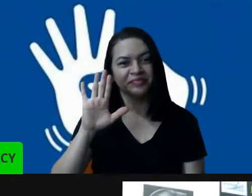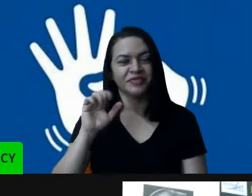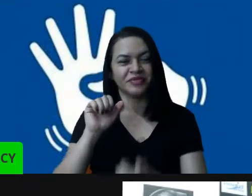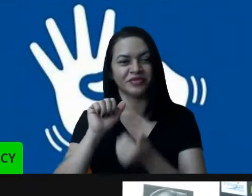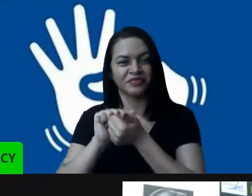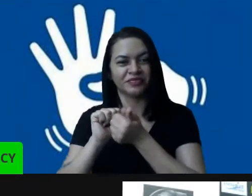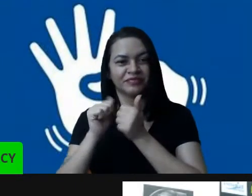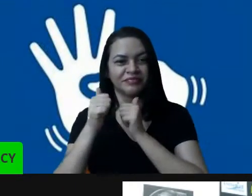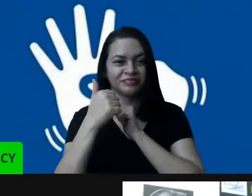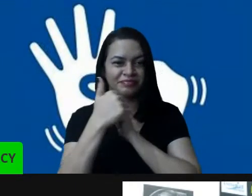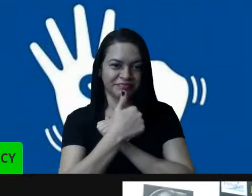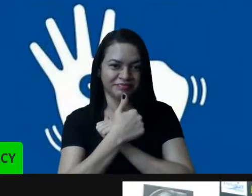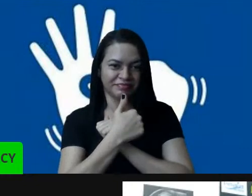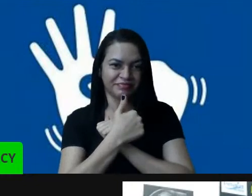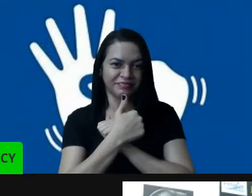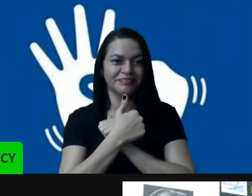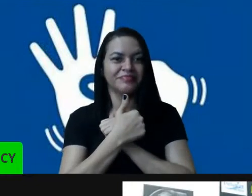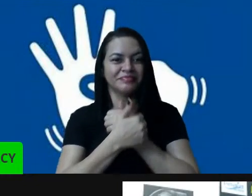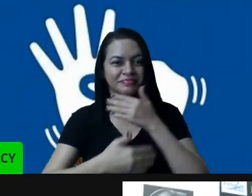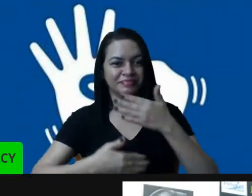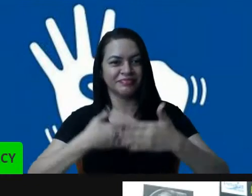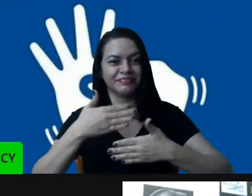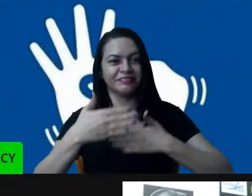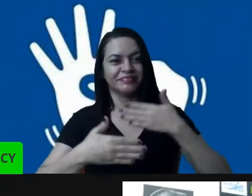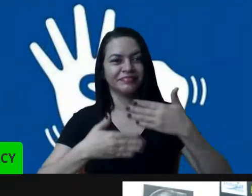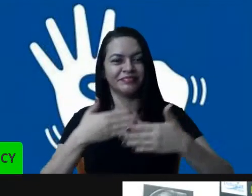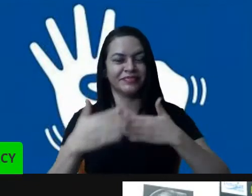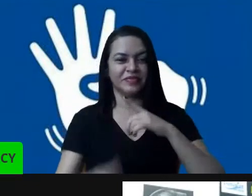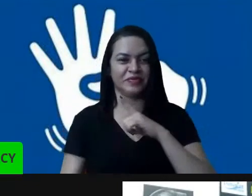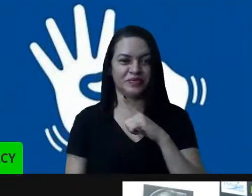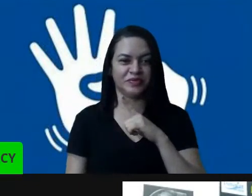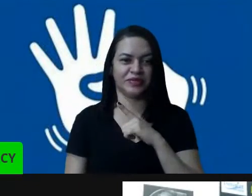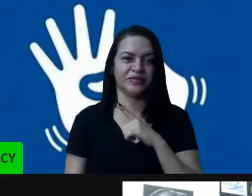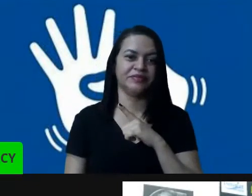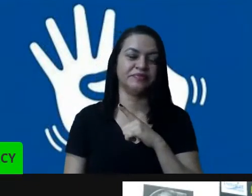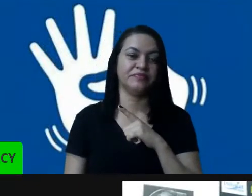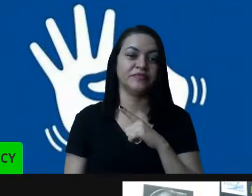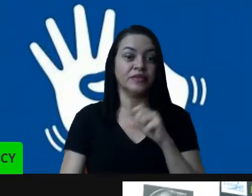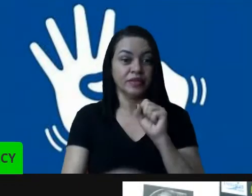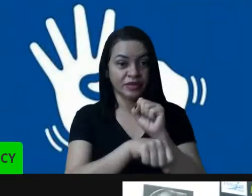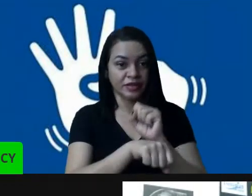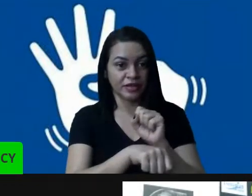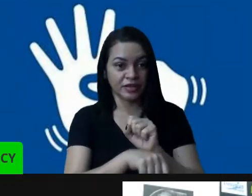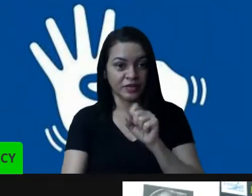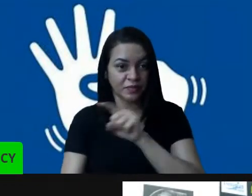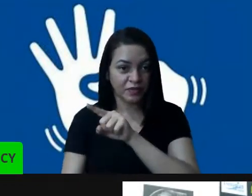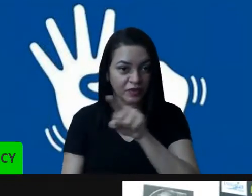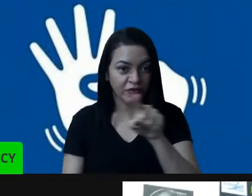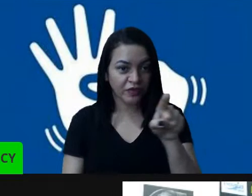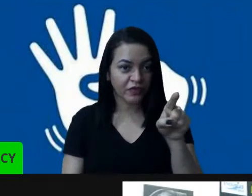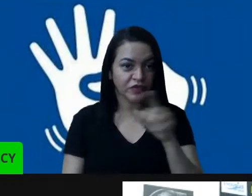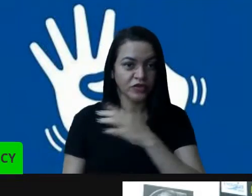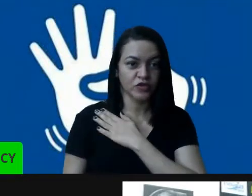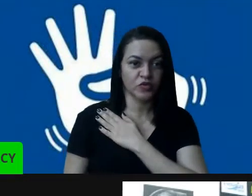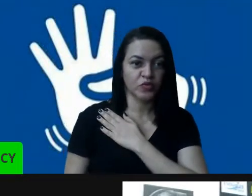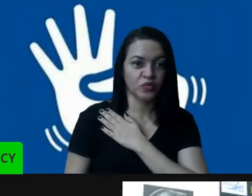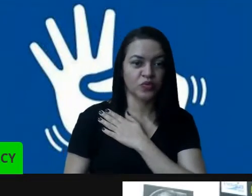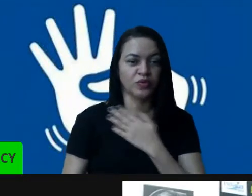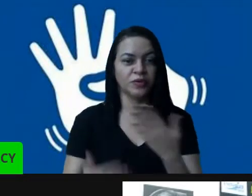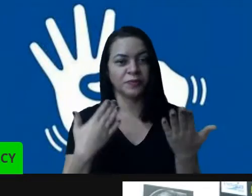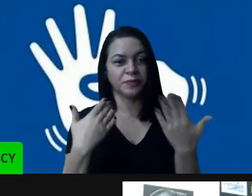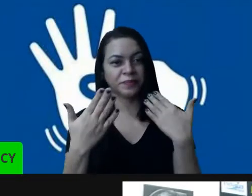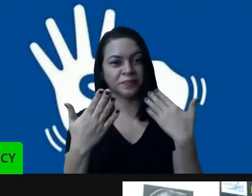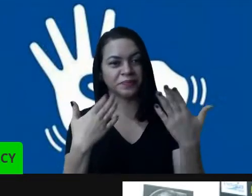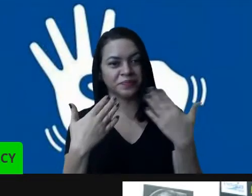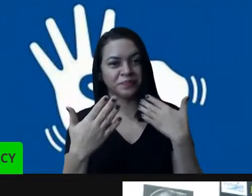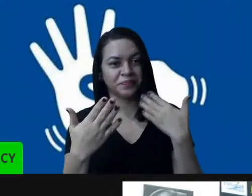tem. Beleza? Espero que vocês gostem desse bate-papo que vai rolar hoje aqui,